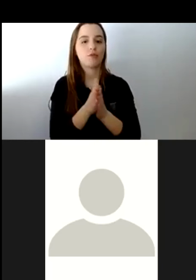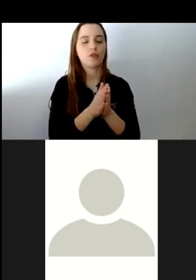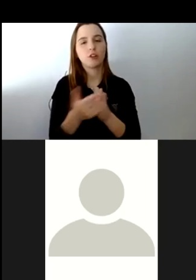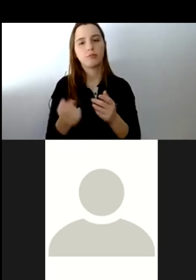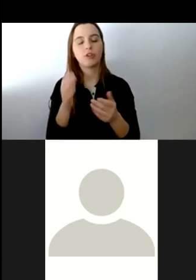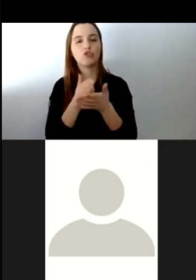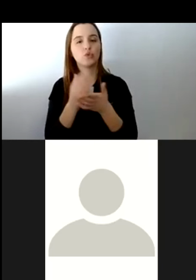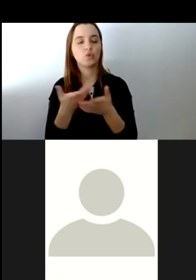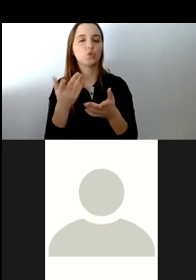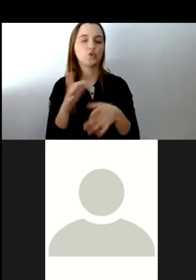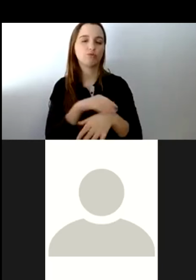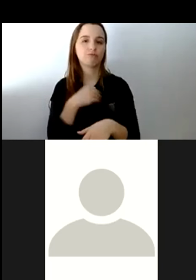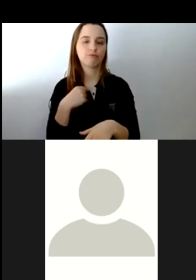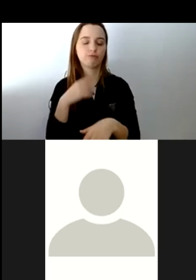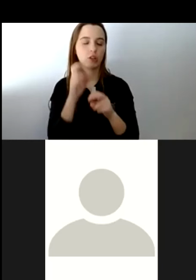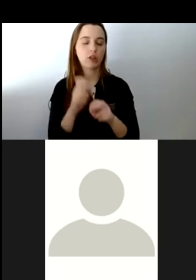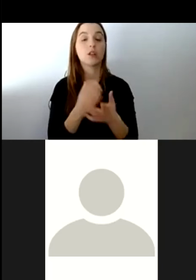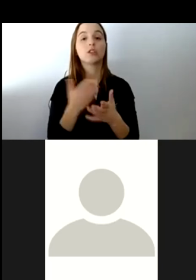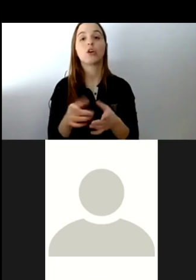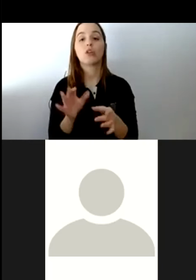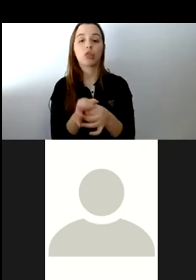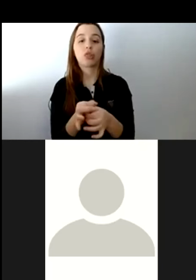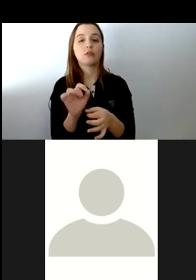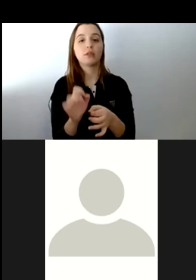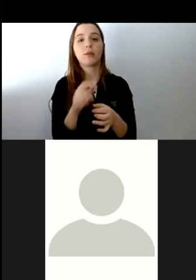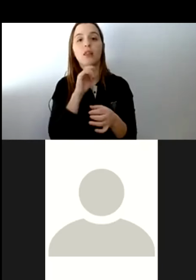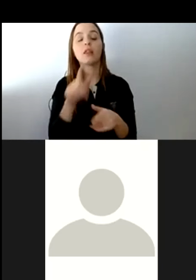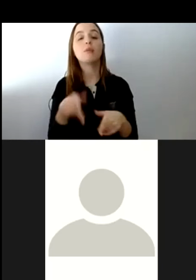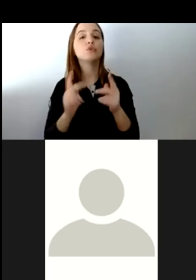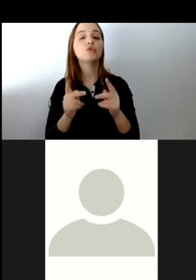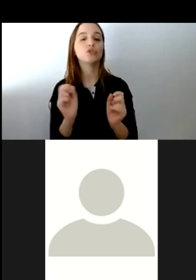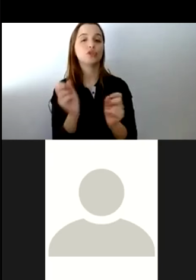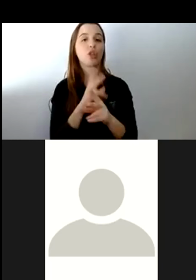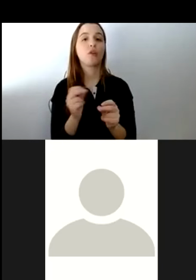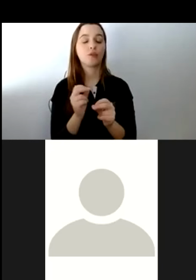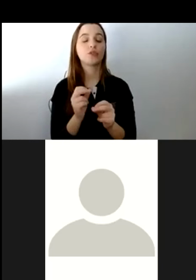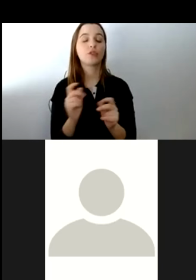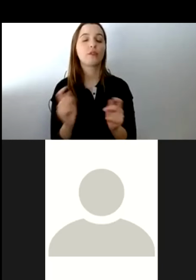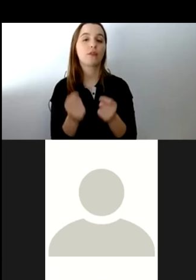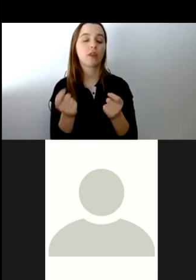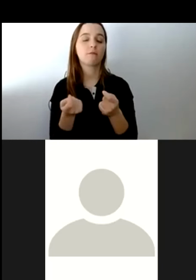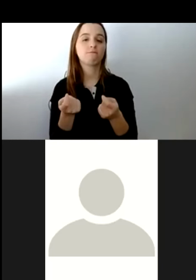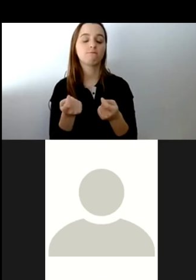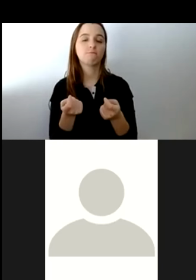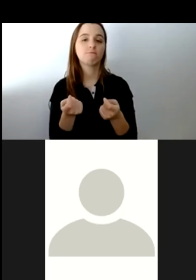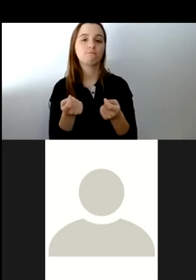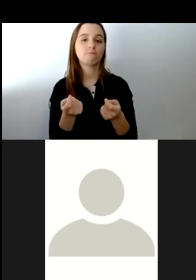só uma minoria promove o progresso de metodologias inovadoras e